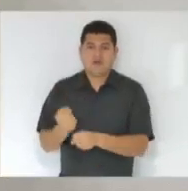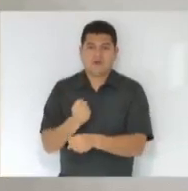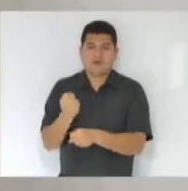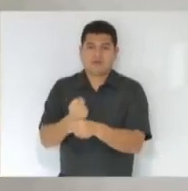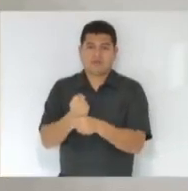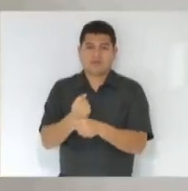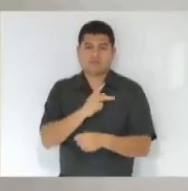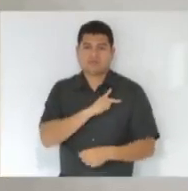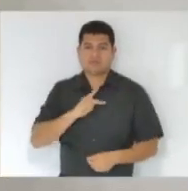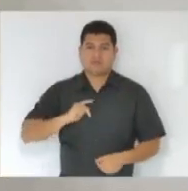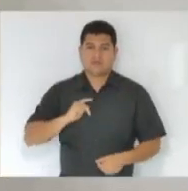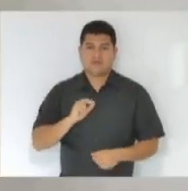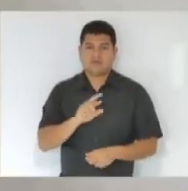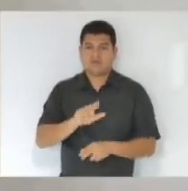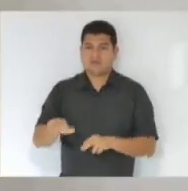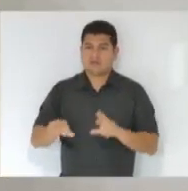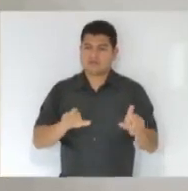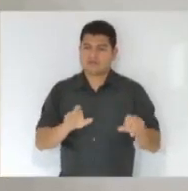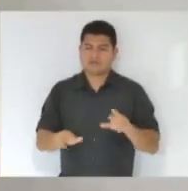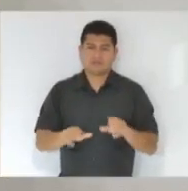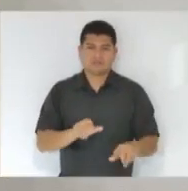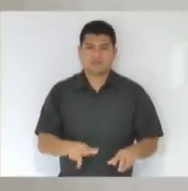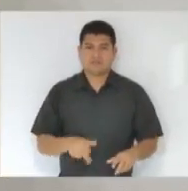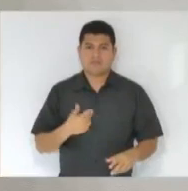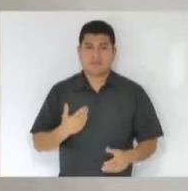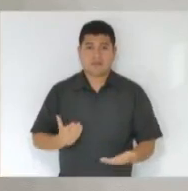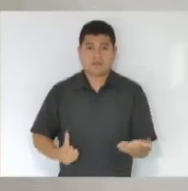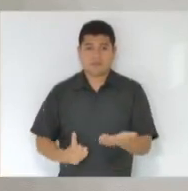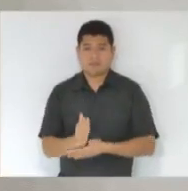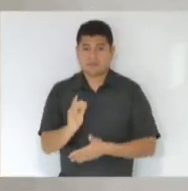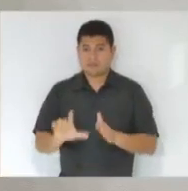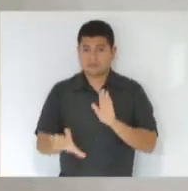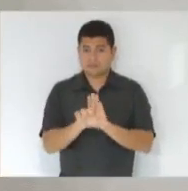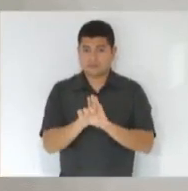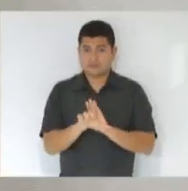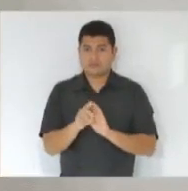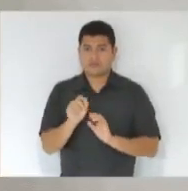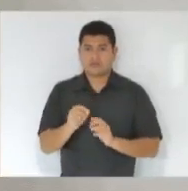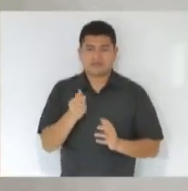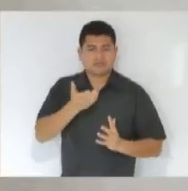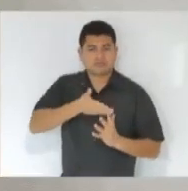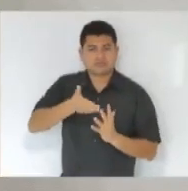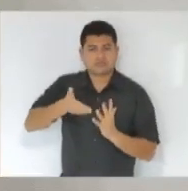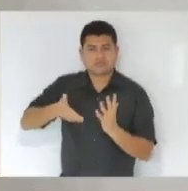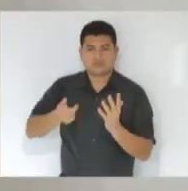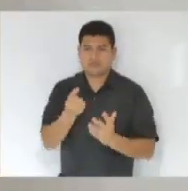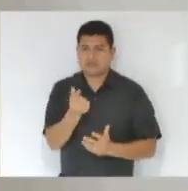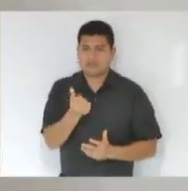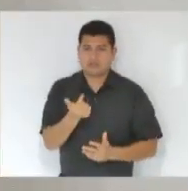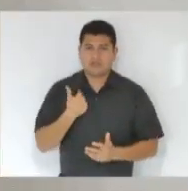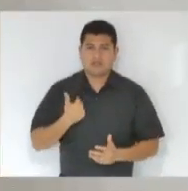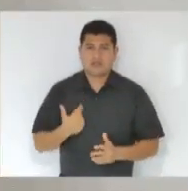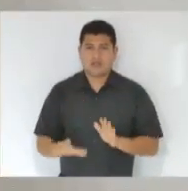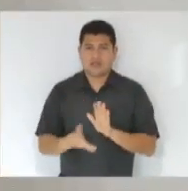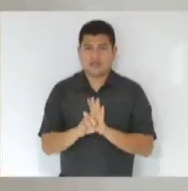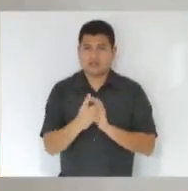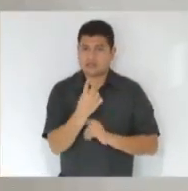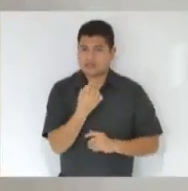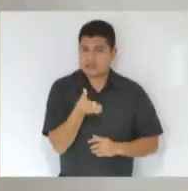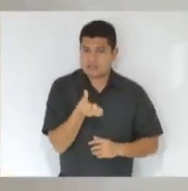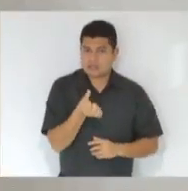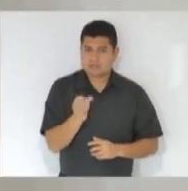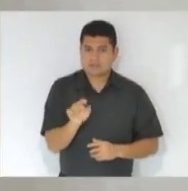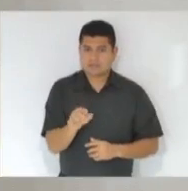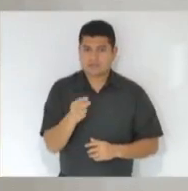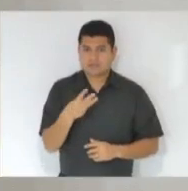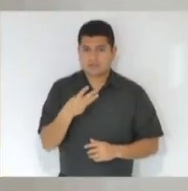inclusive com a aprovação de uma lei aqui na Assembleia que autorizava esse financiamento. Eu falo da Lei